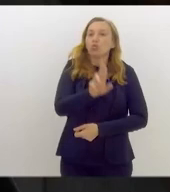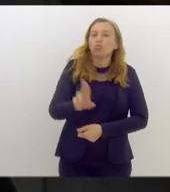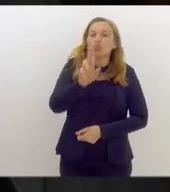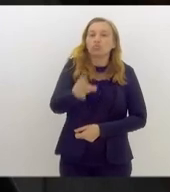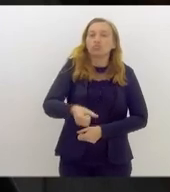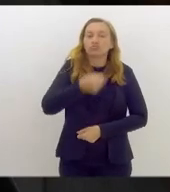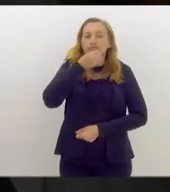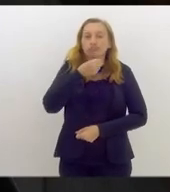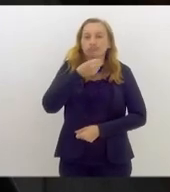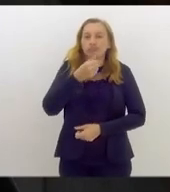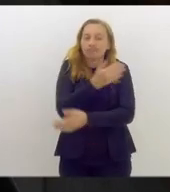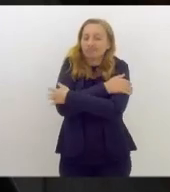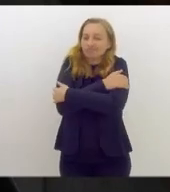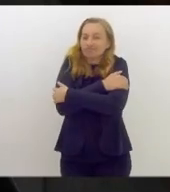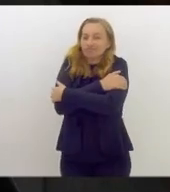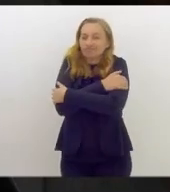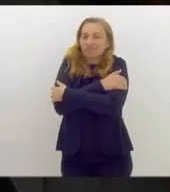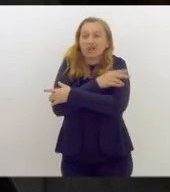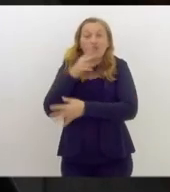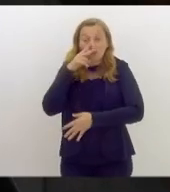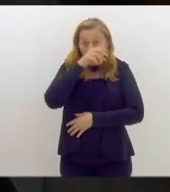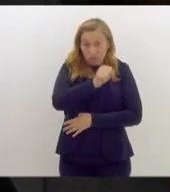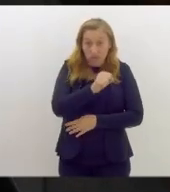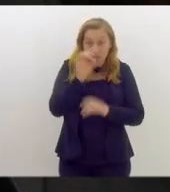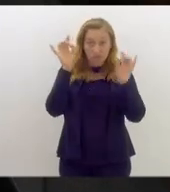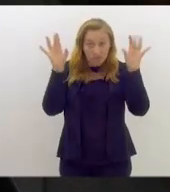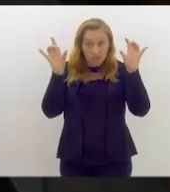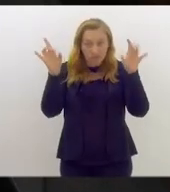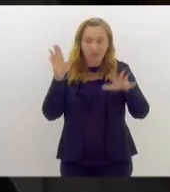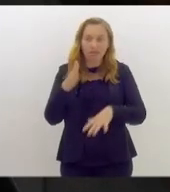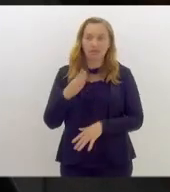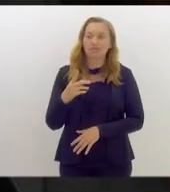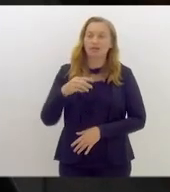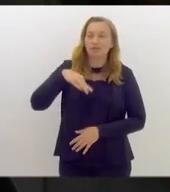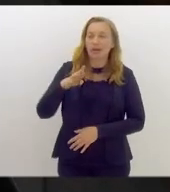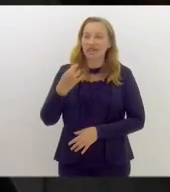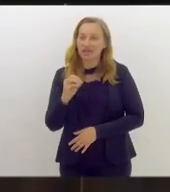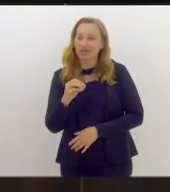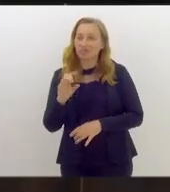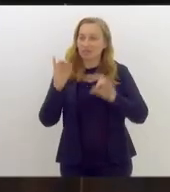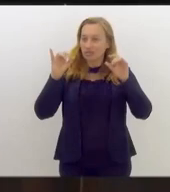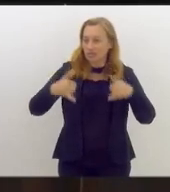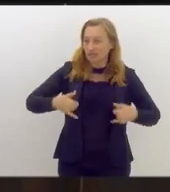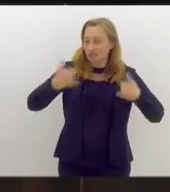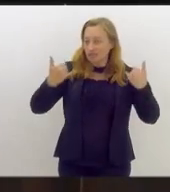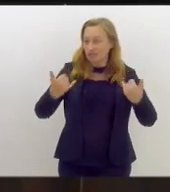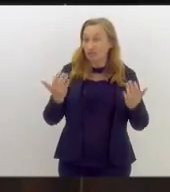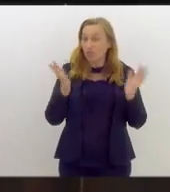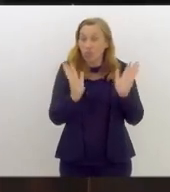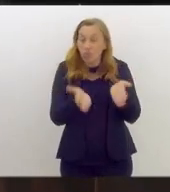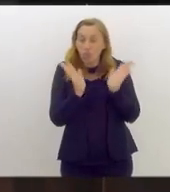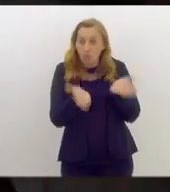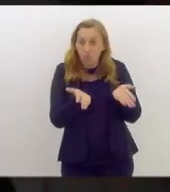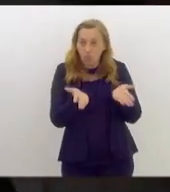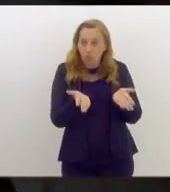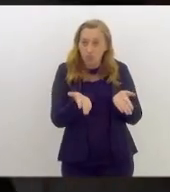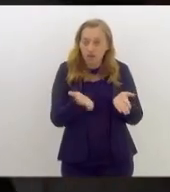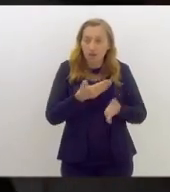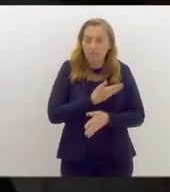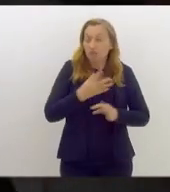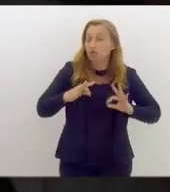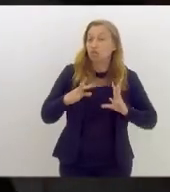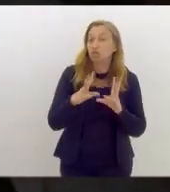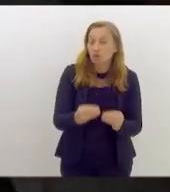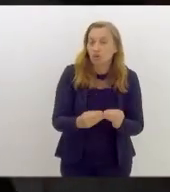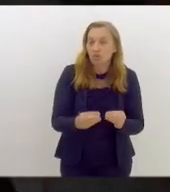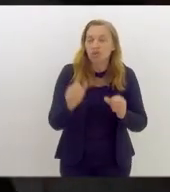o microfone para dar um abraço muito fraterno especial ao nosso Marquinhos que faz aniversário hoje nosso Marquinhos é o parceiro de todo mundo eu